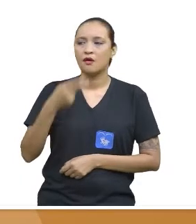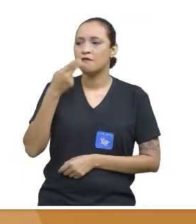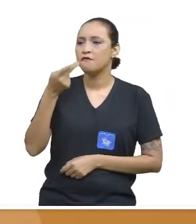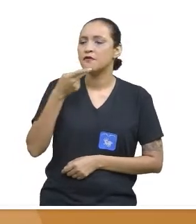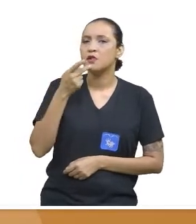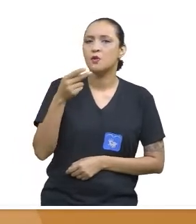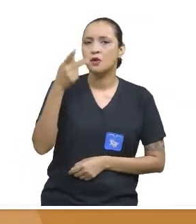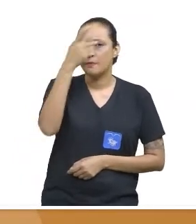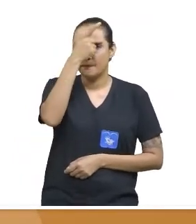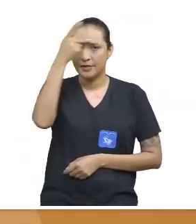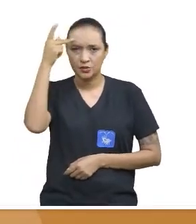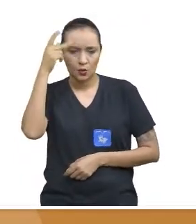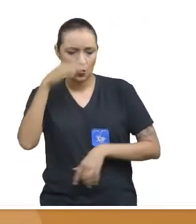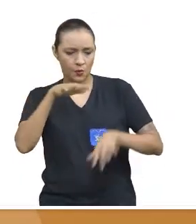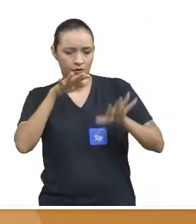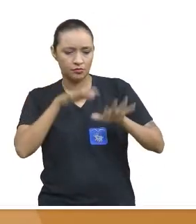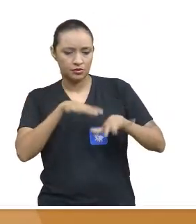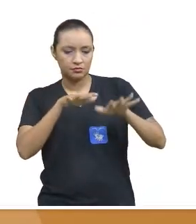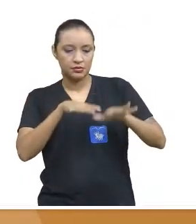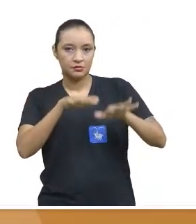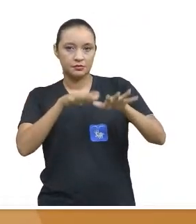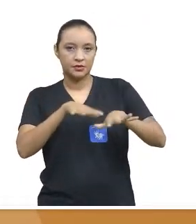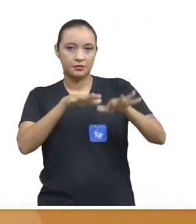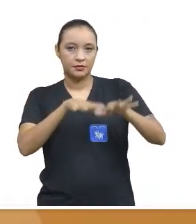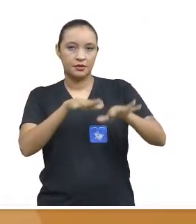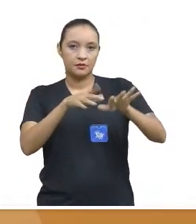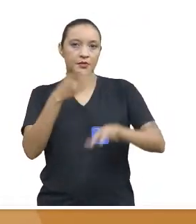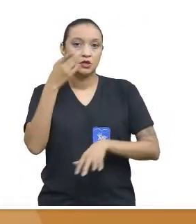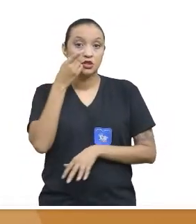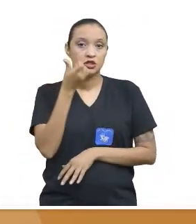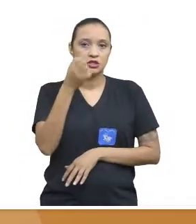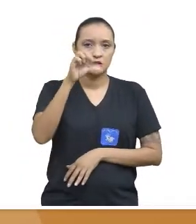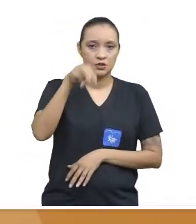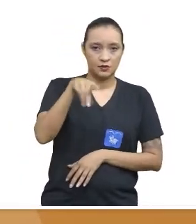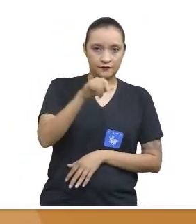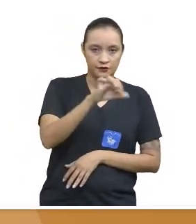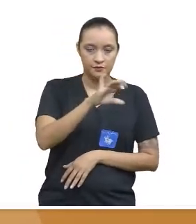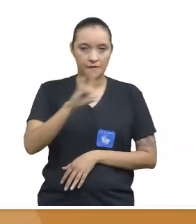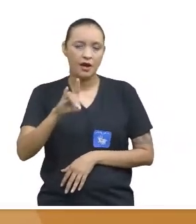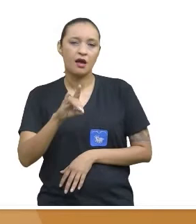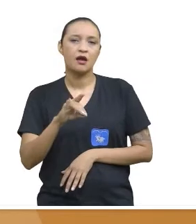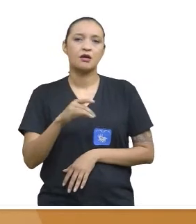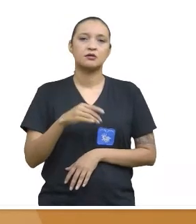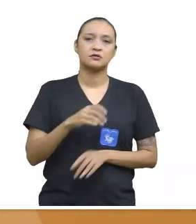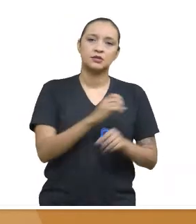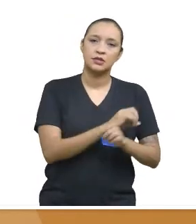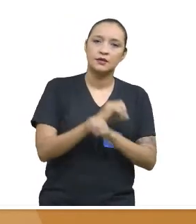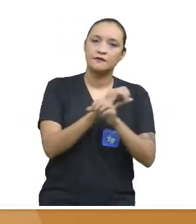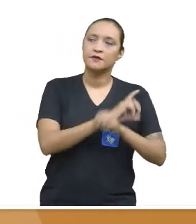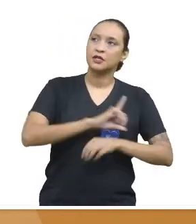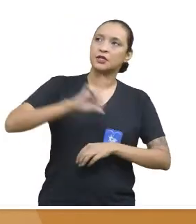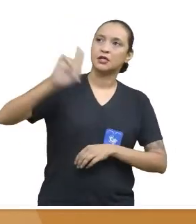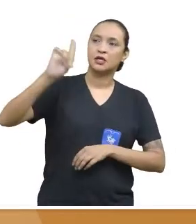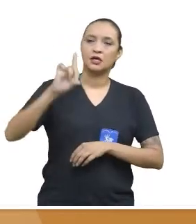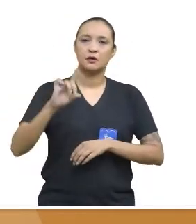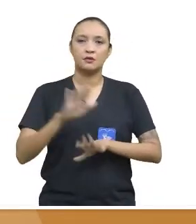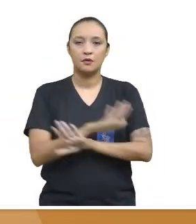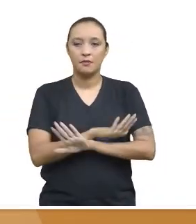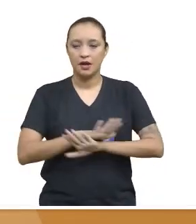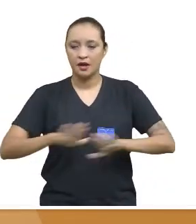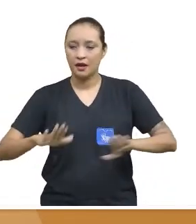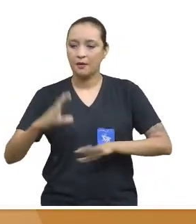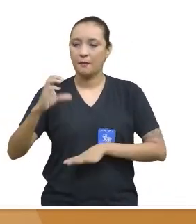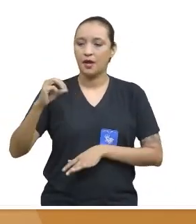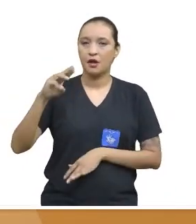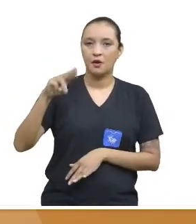marcha de Deus, né, pela família, no dia 19 de março, foram para as ruas para acabar com a ameaça comunista,